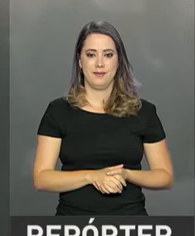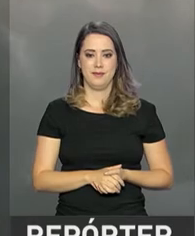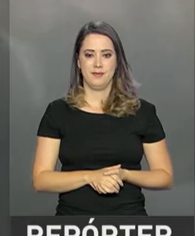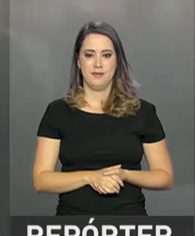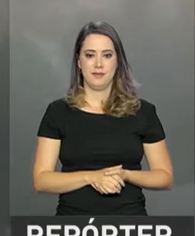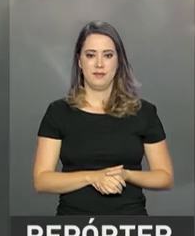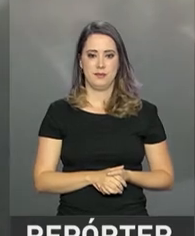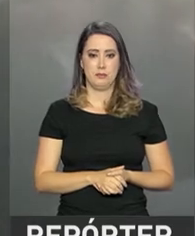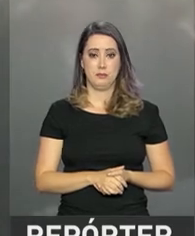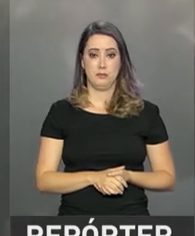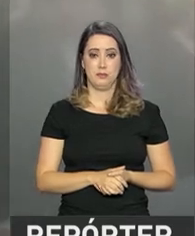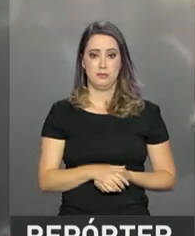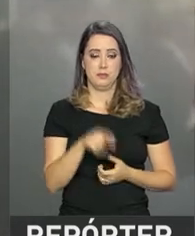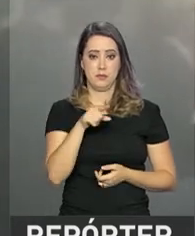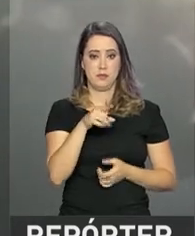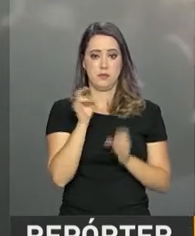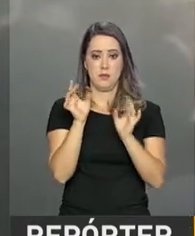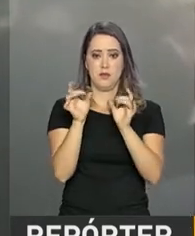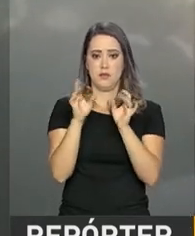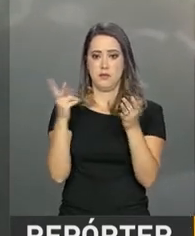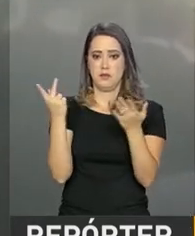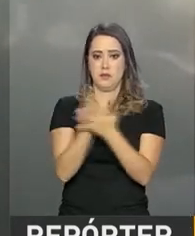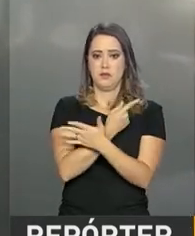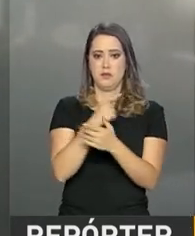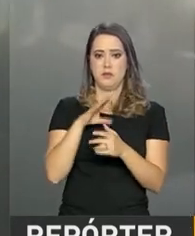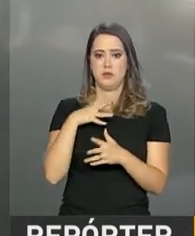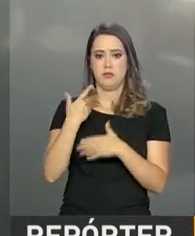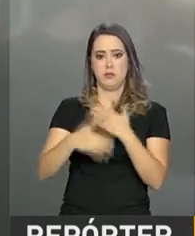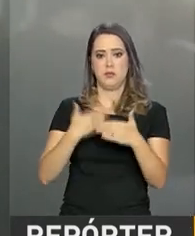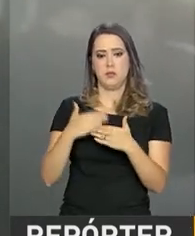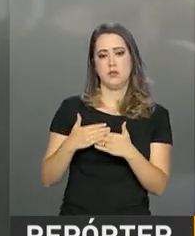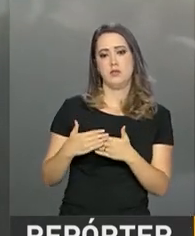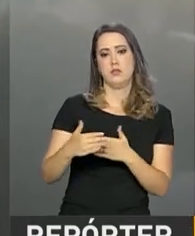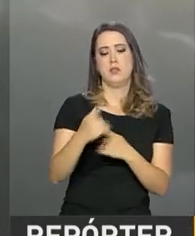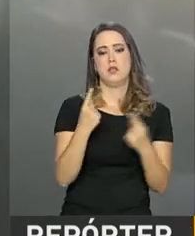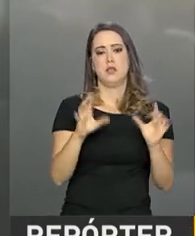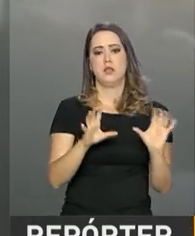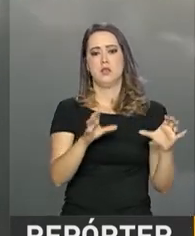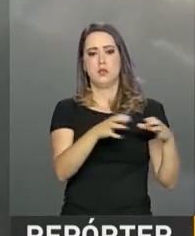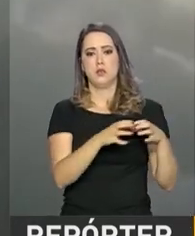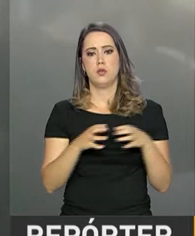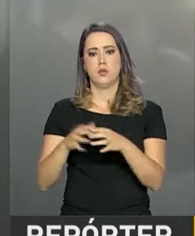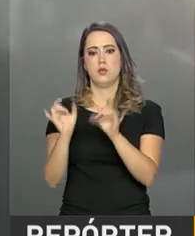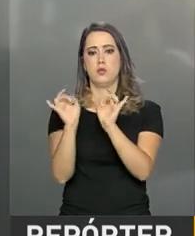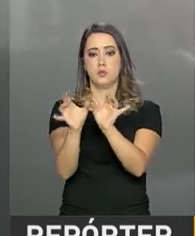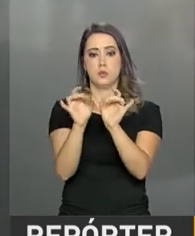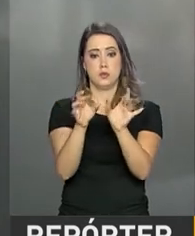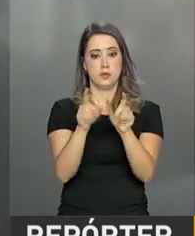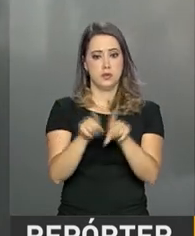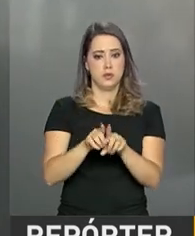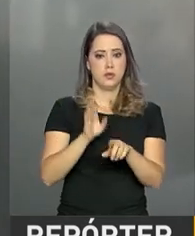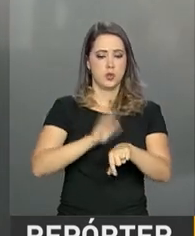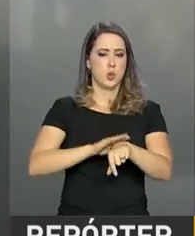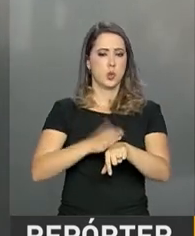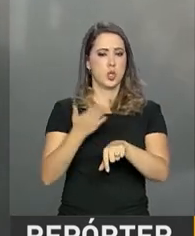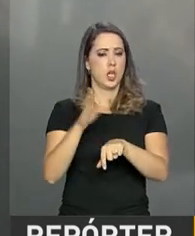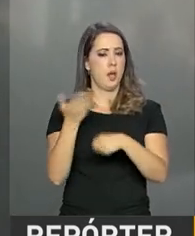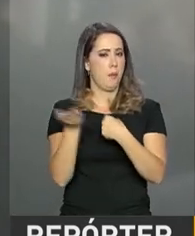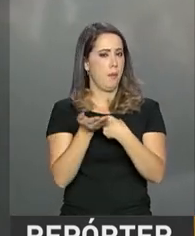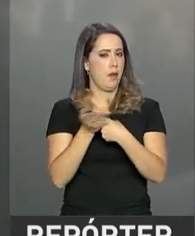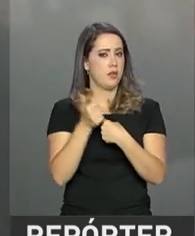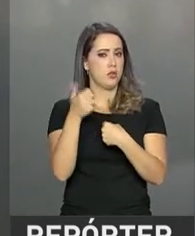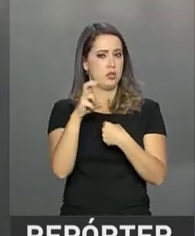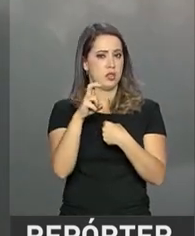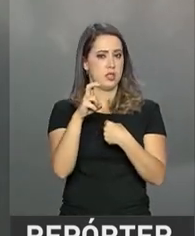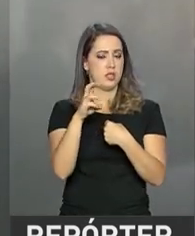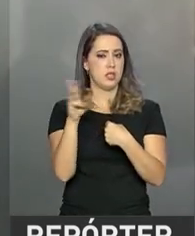O leilão aqui na Bolsa de Valores de São Paulo está ocorrendo a todo vapor. Cada lote está sendo leiloado num tempo médio de 15